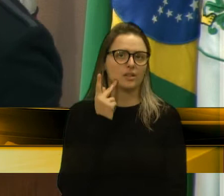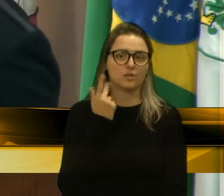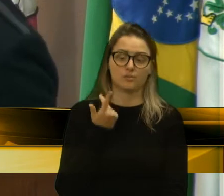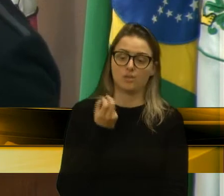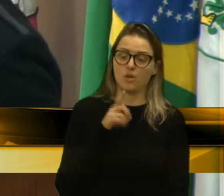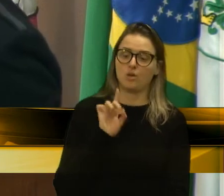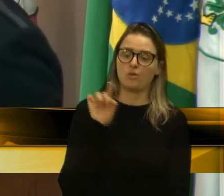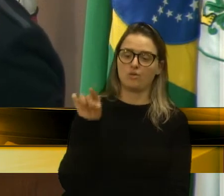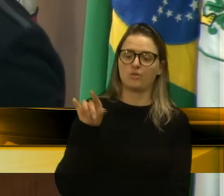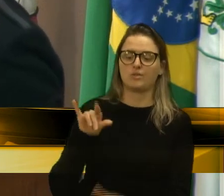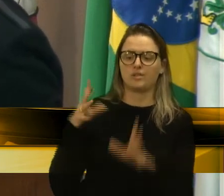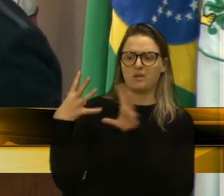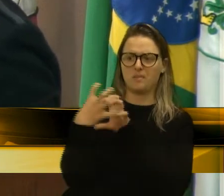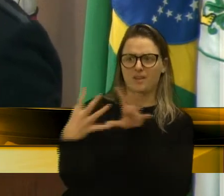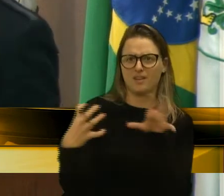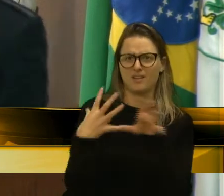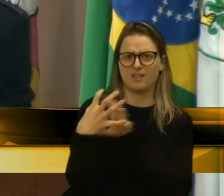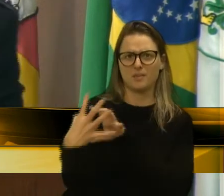só briga.